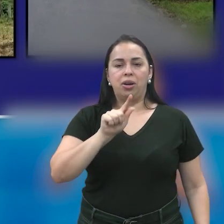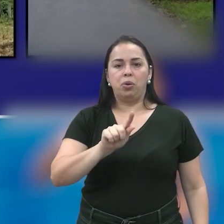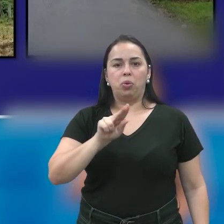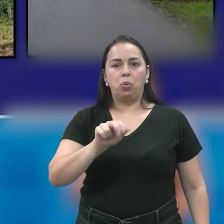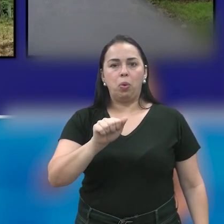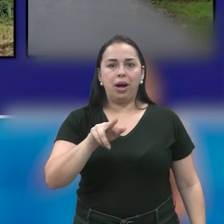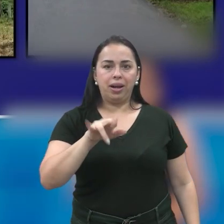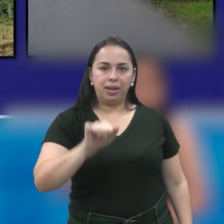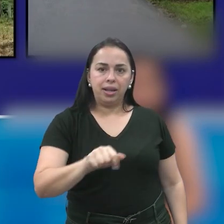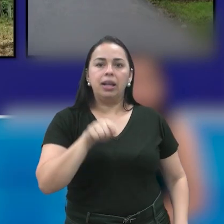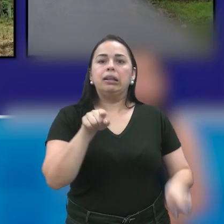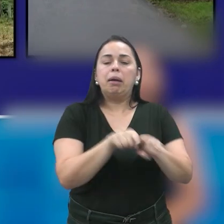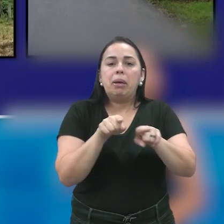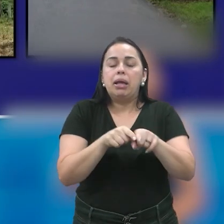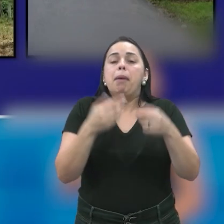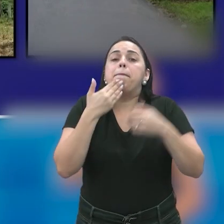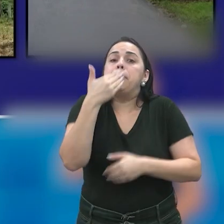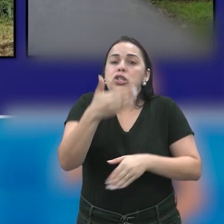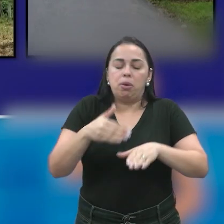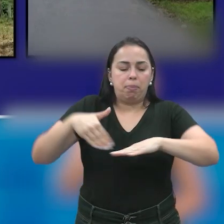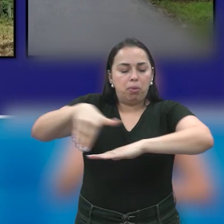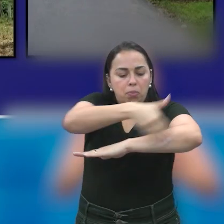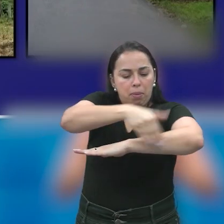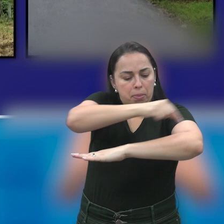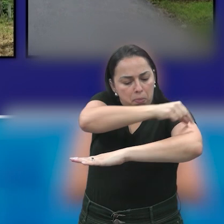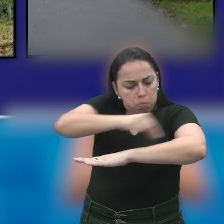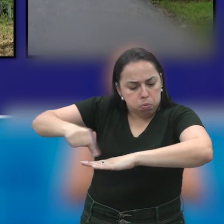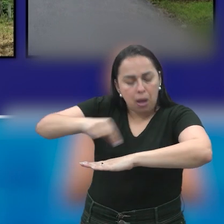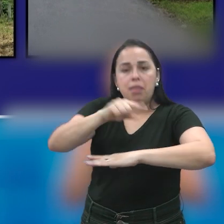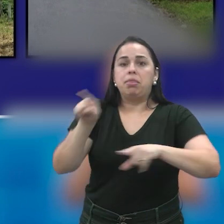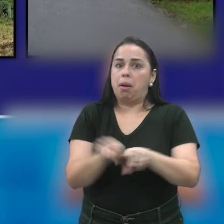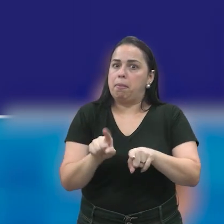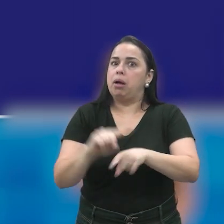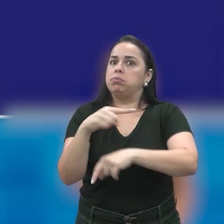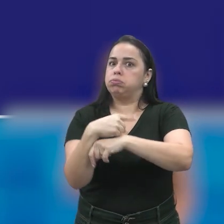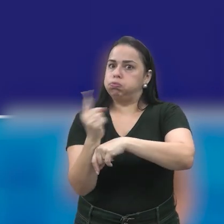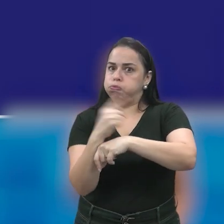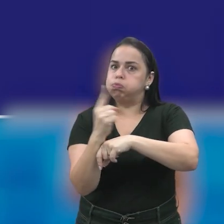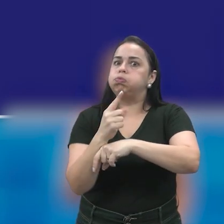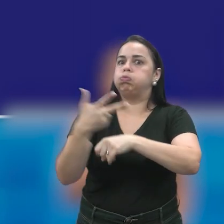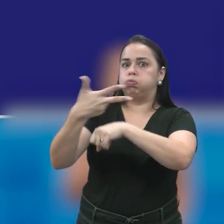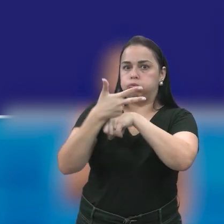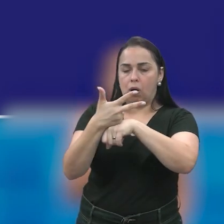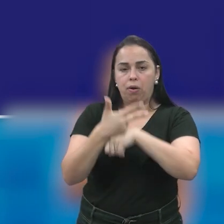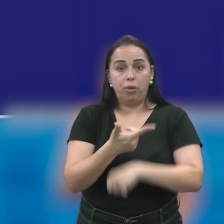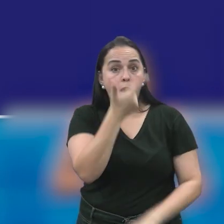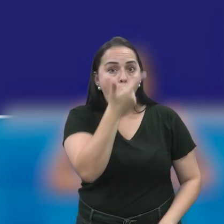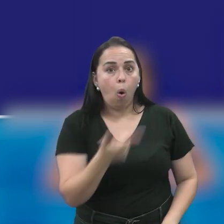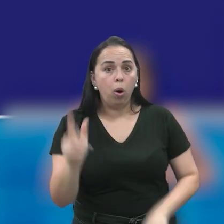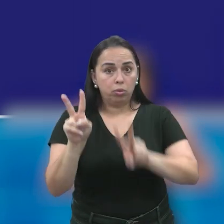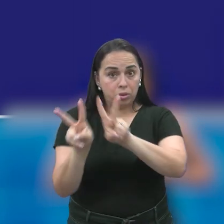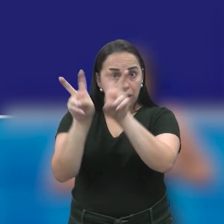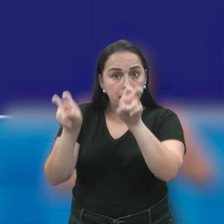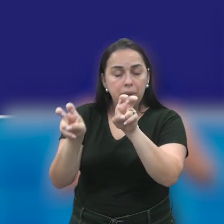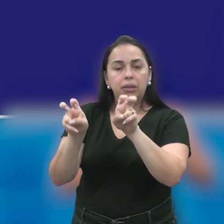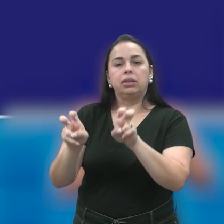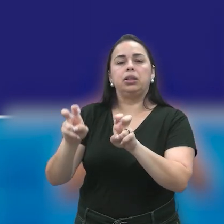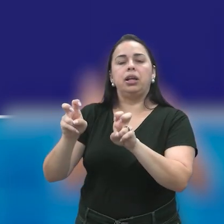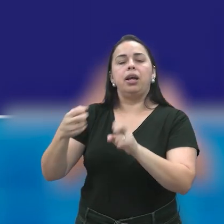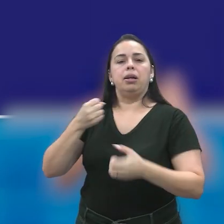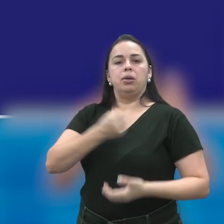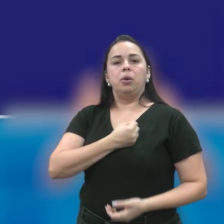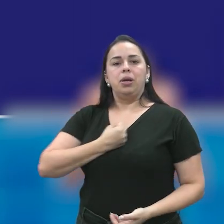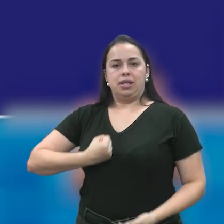construção de um calçamento ao longo da pista, além de radares de velocidade. Outro assunto do parlamentar foi a fila de espera para exames